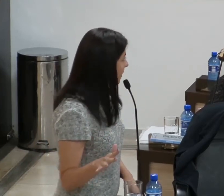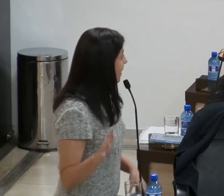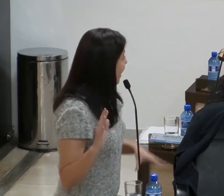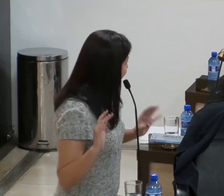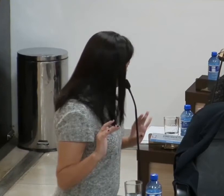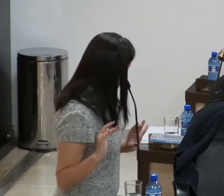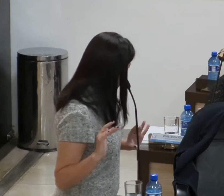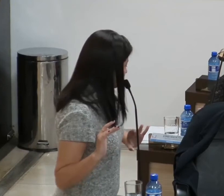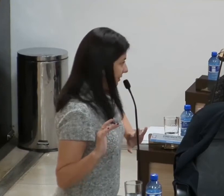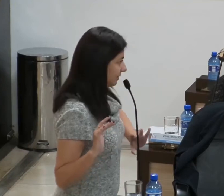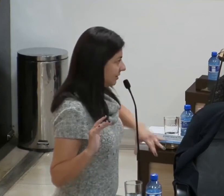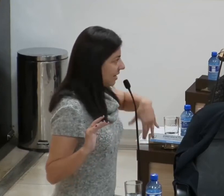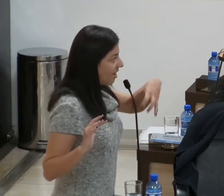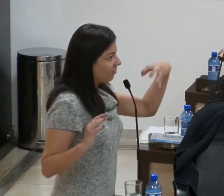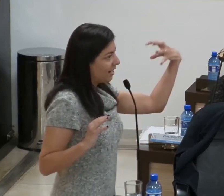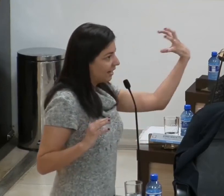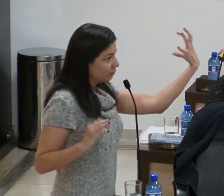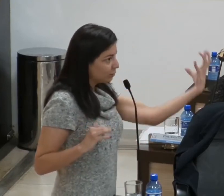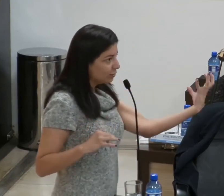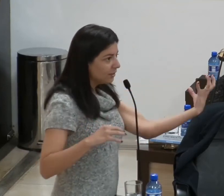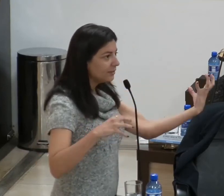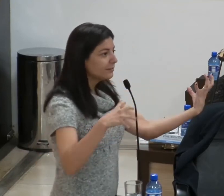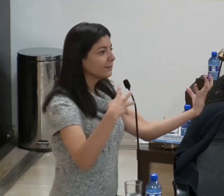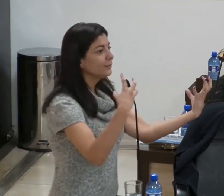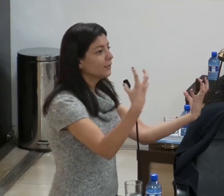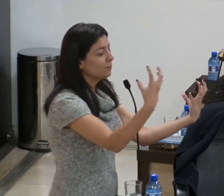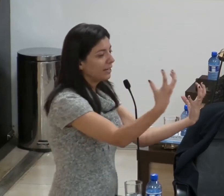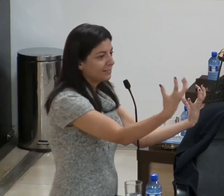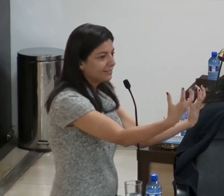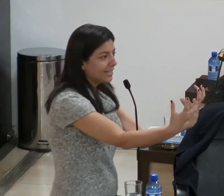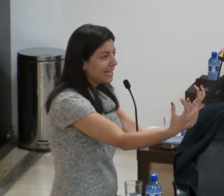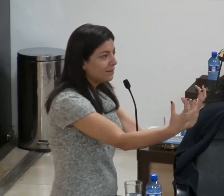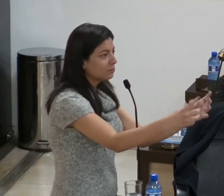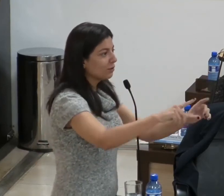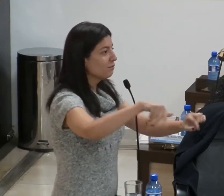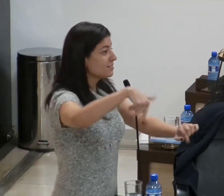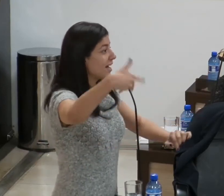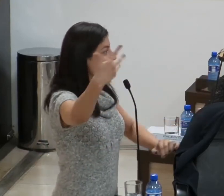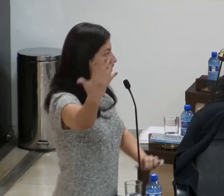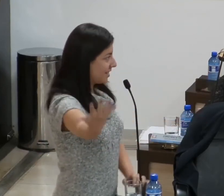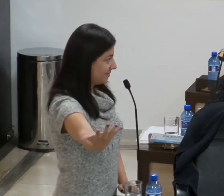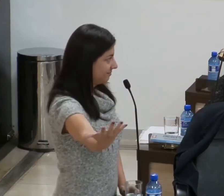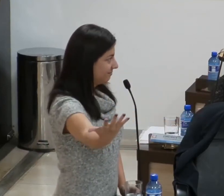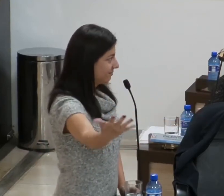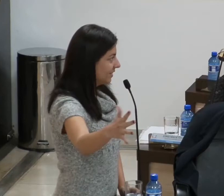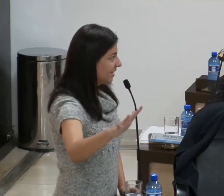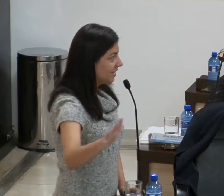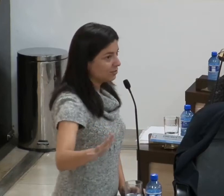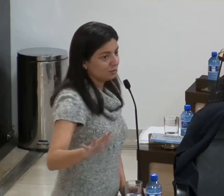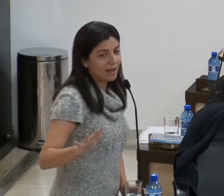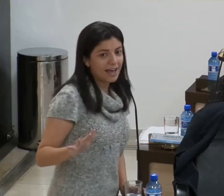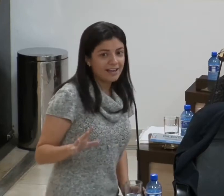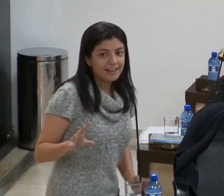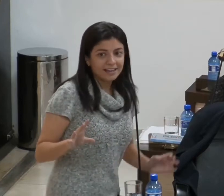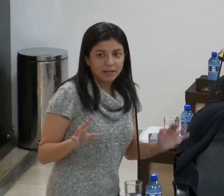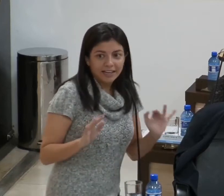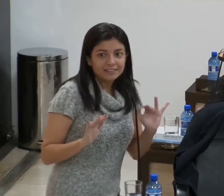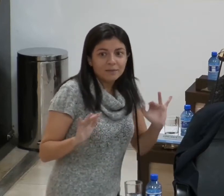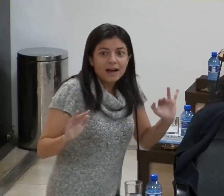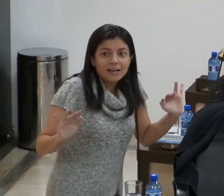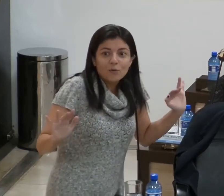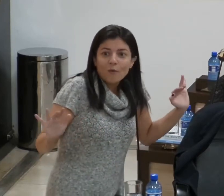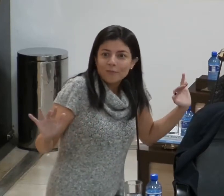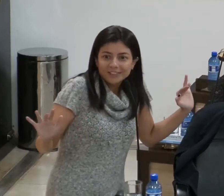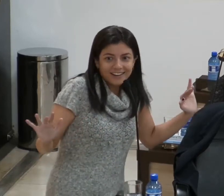mal-entendidos. Às vezes, é falado X, interpreta-se Y e sai Z. Isso é...